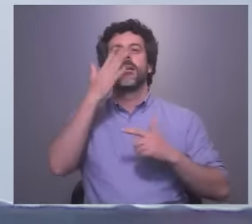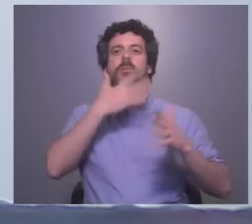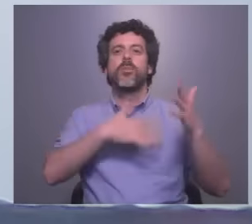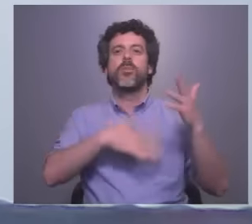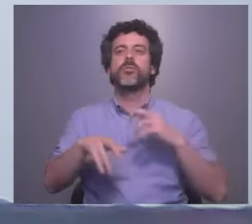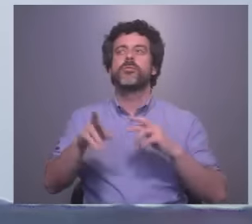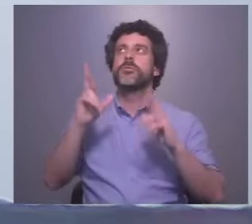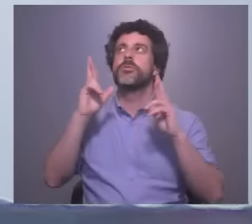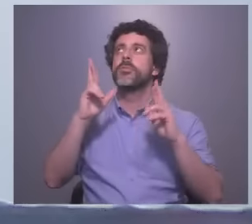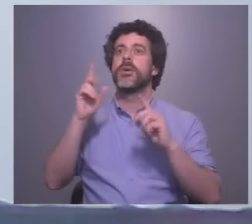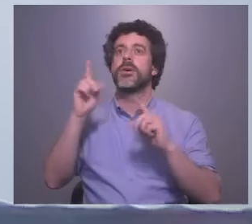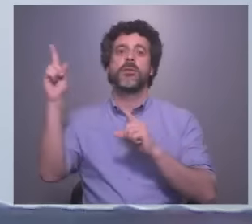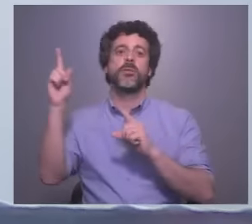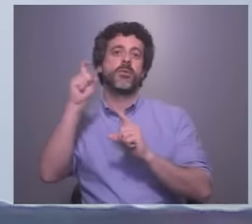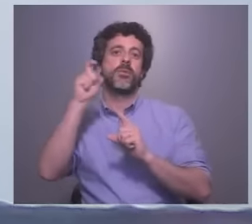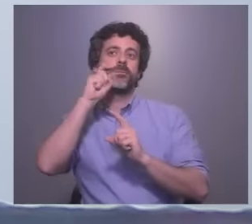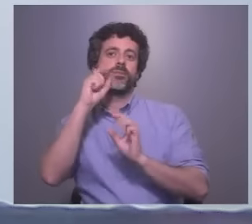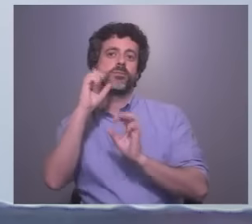Oremos.